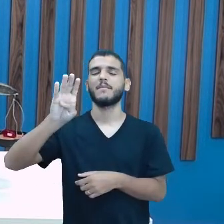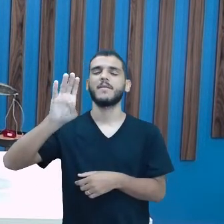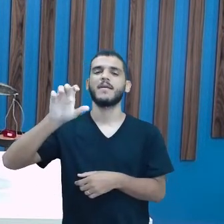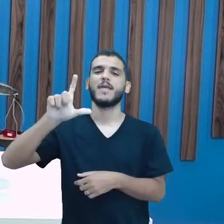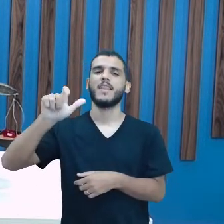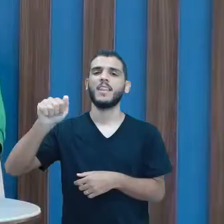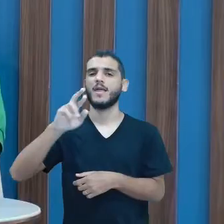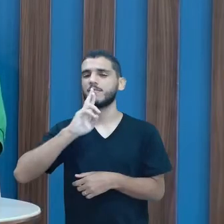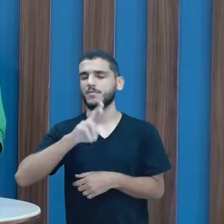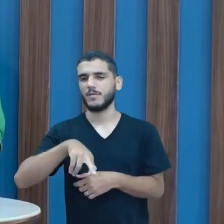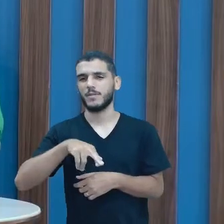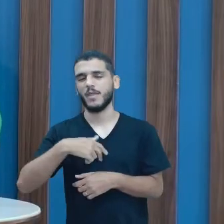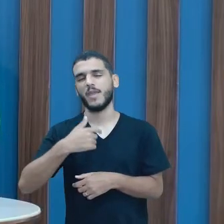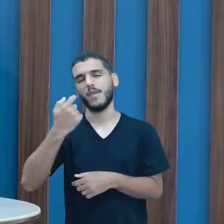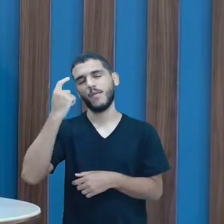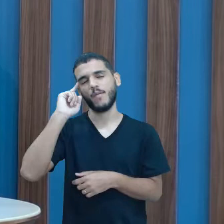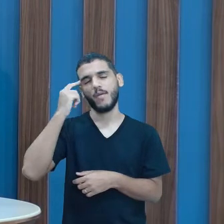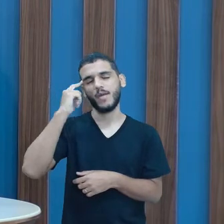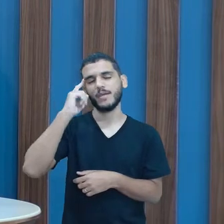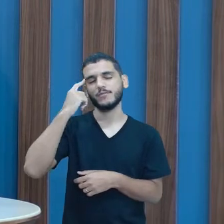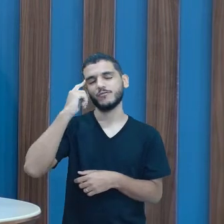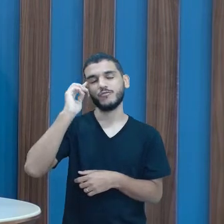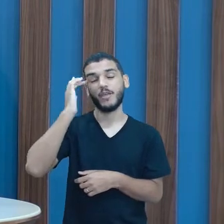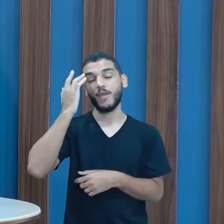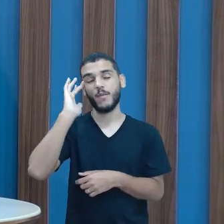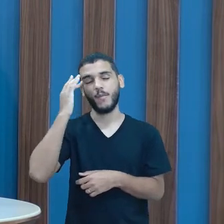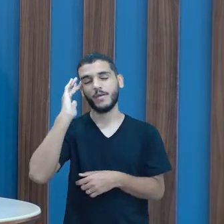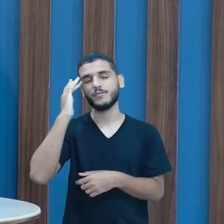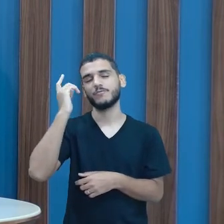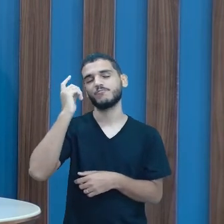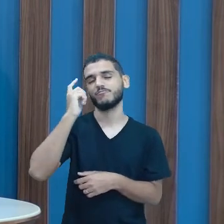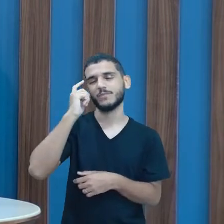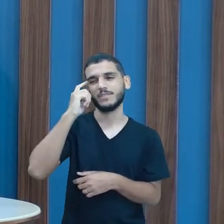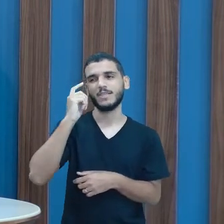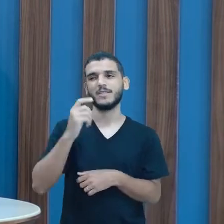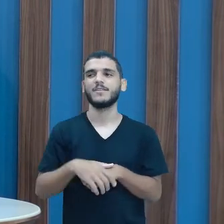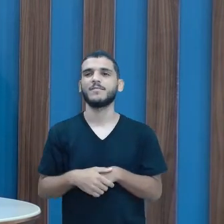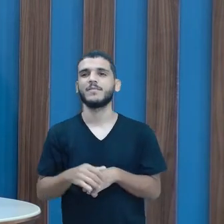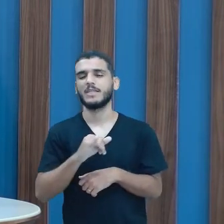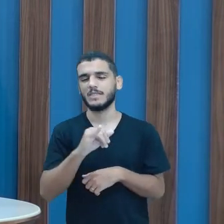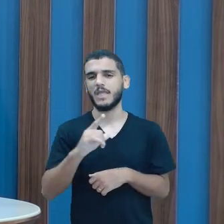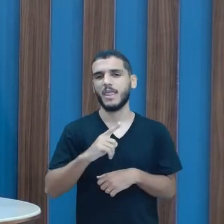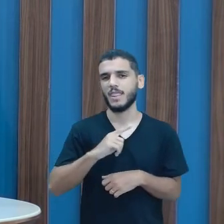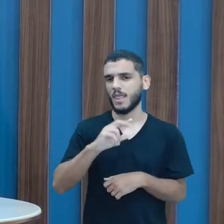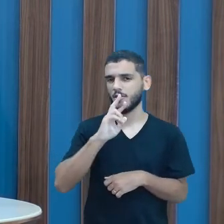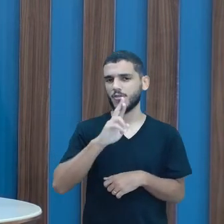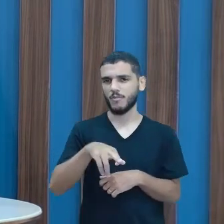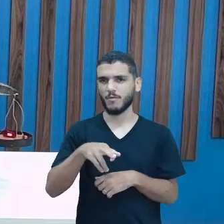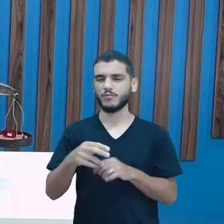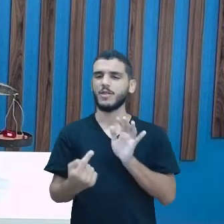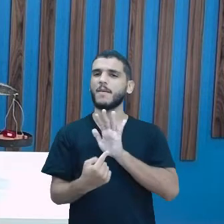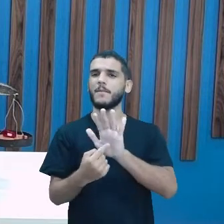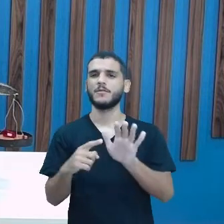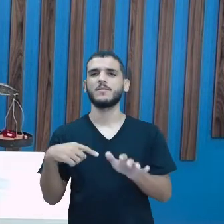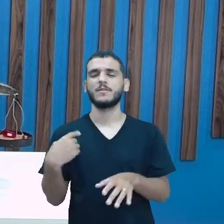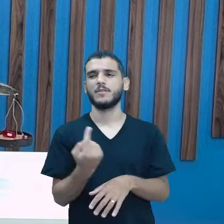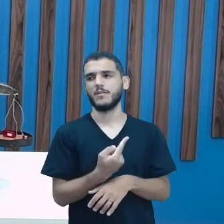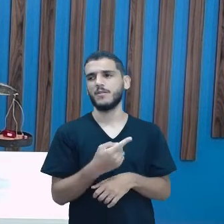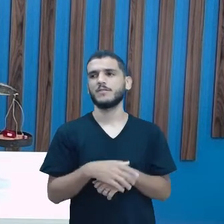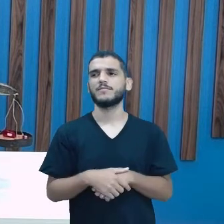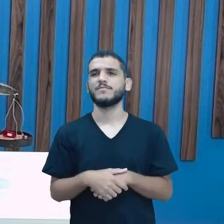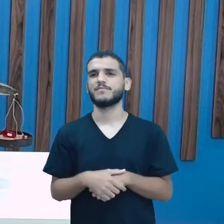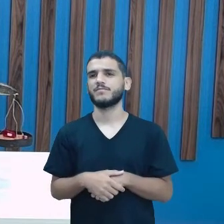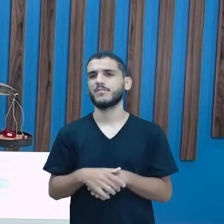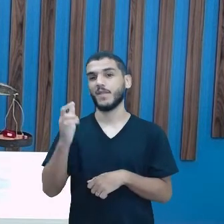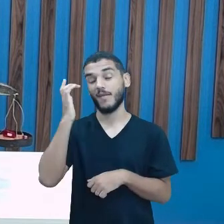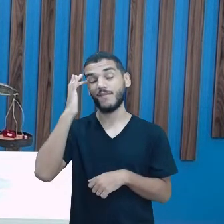Sandra? Ela deve estar pensando, né? Ainda, se organizando. Assim que tiver a resposta, coloca pra gente, tá, Isabela? Então, vamos lá. Ficou fácil